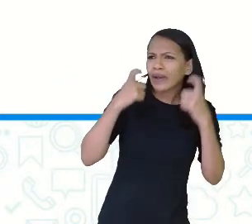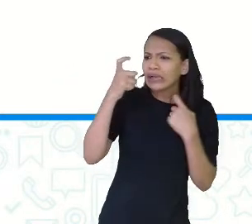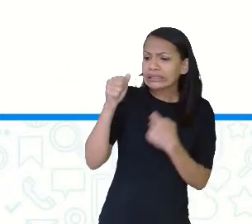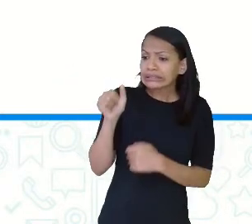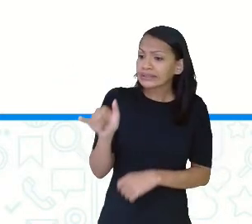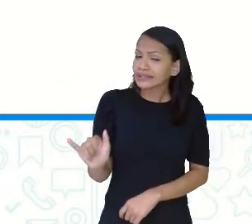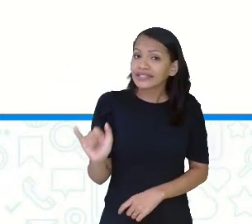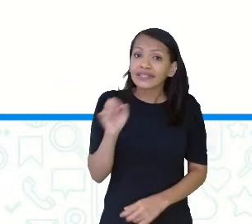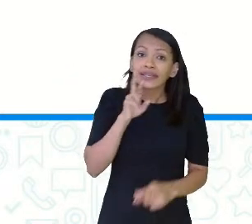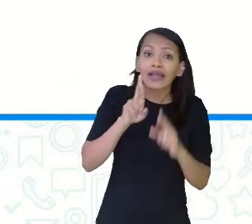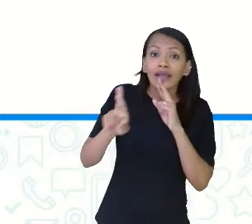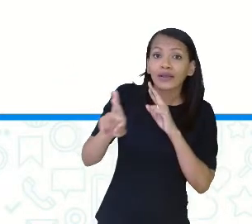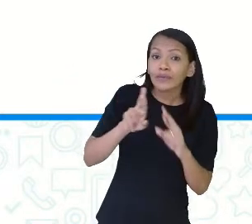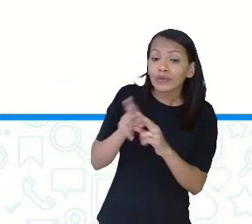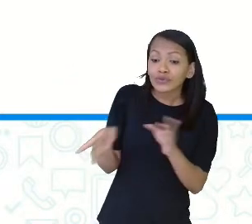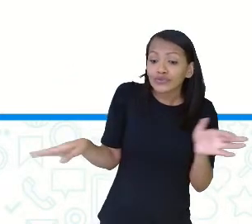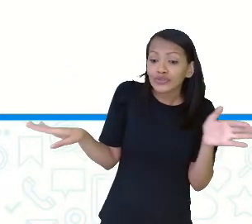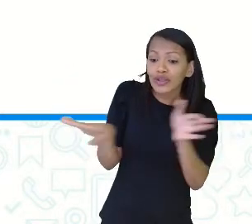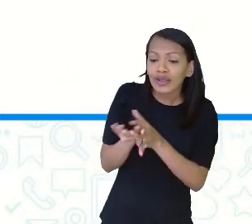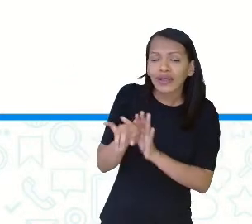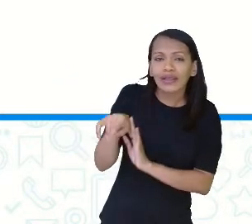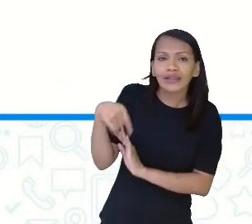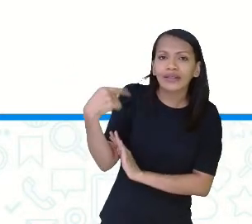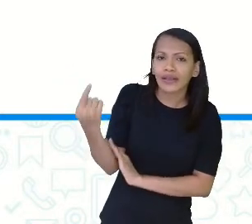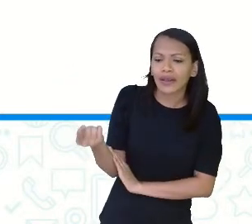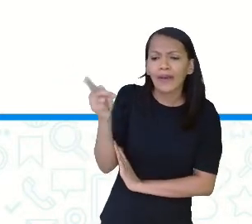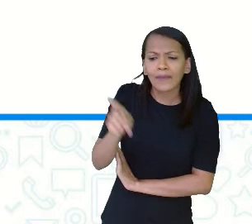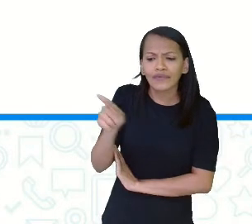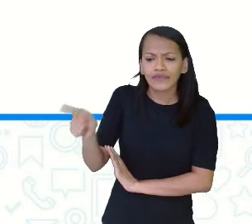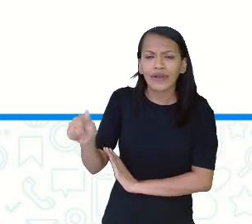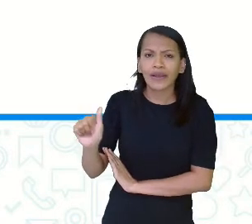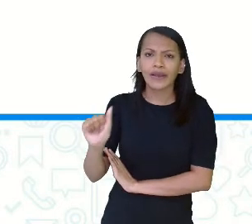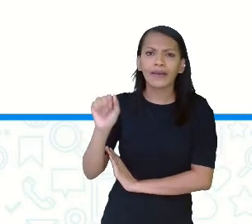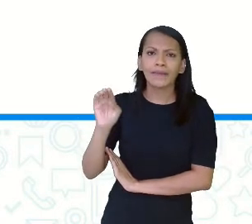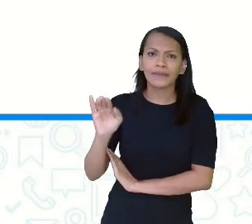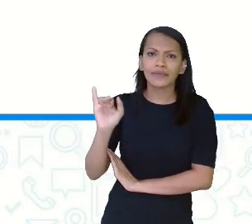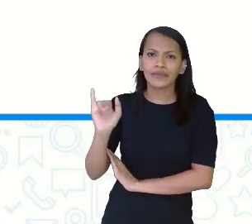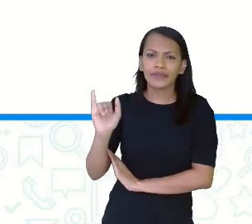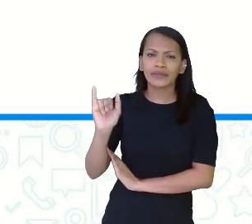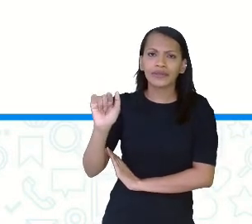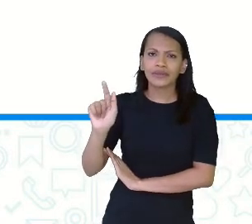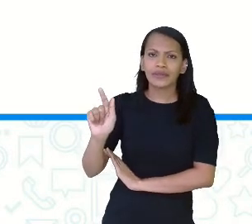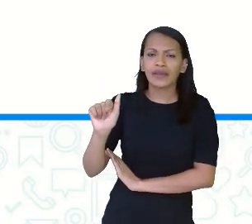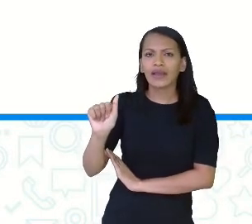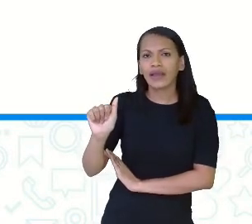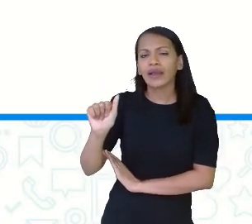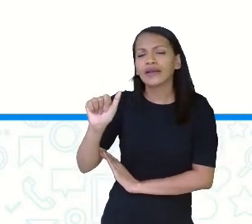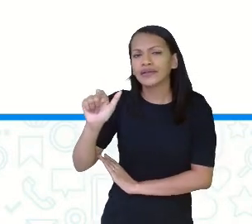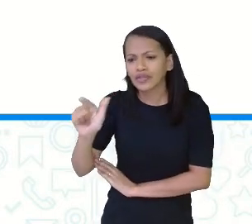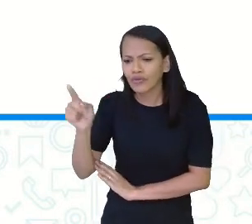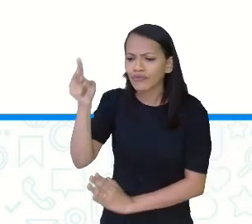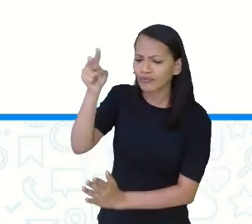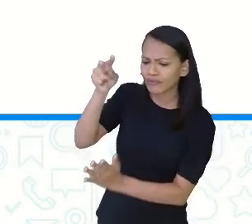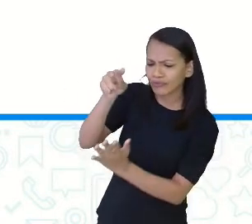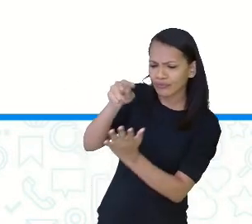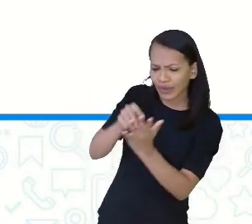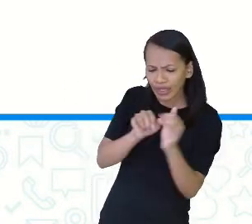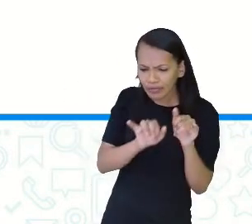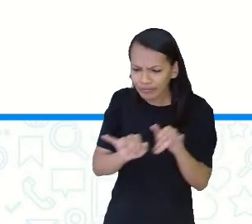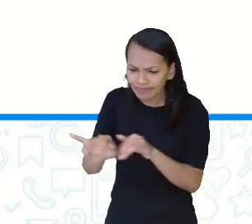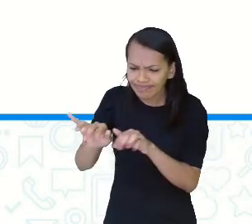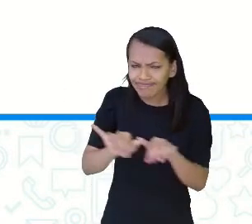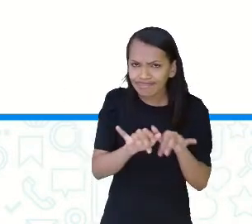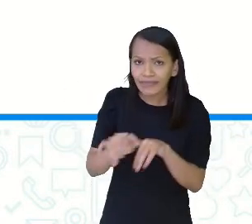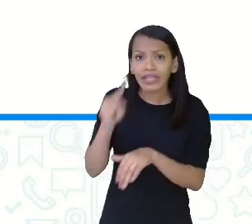a resposta chegar depois. A professora Abigail vai ler, independente de já ter passado, tá? E eu fico muito feliz de